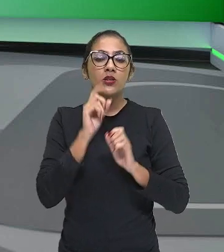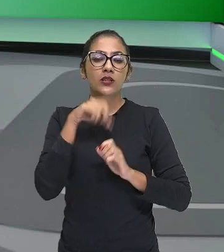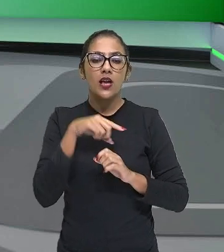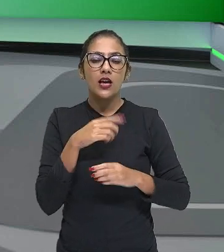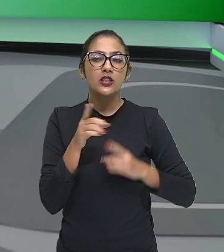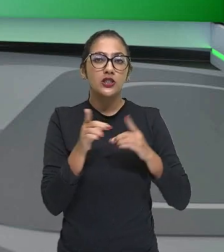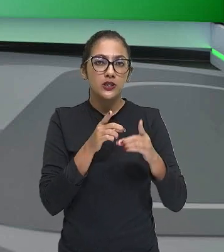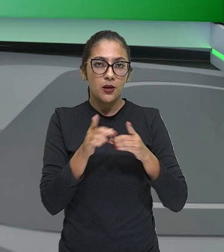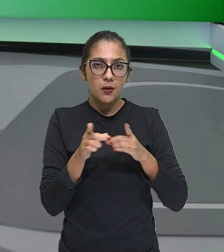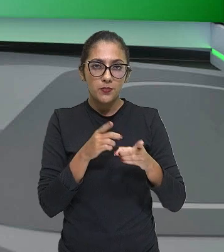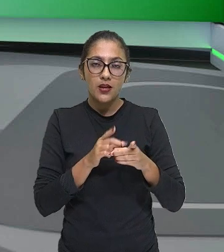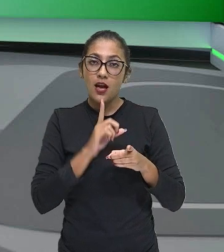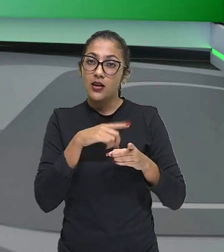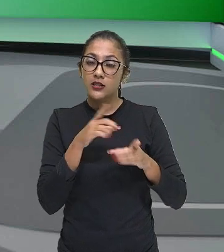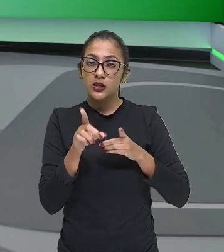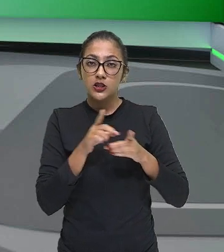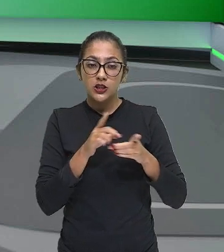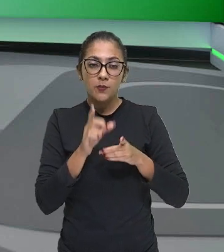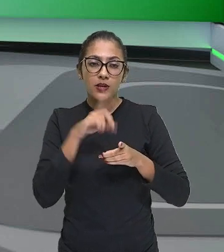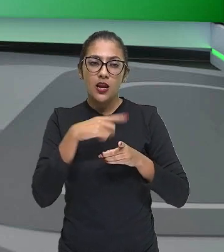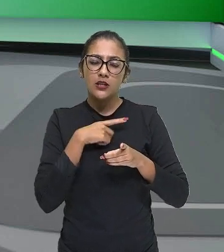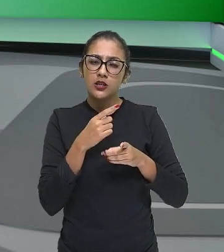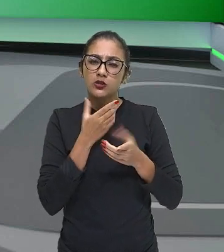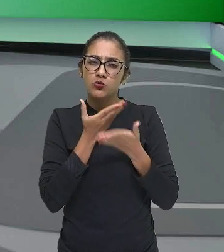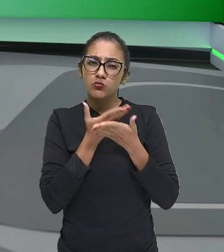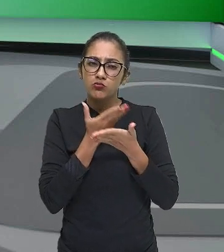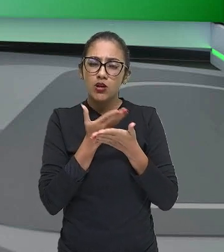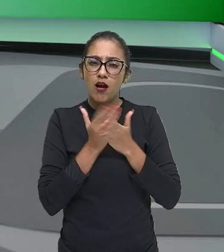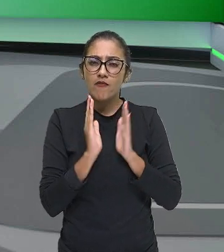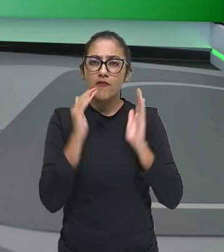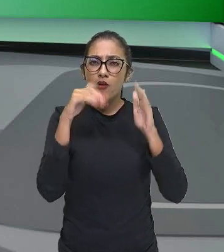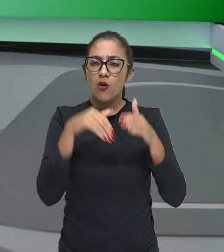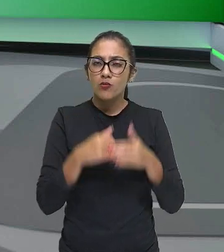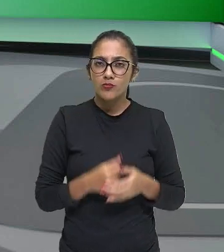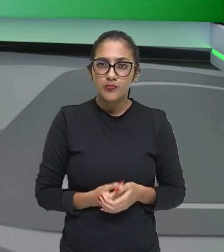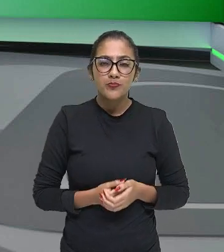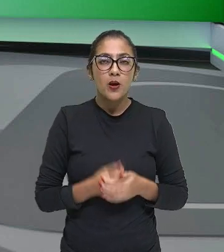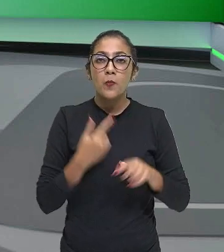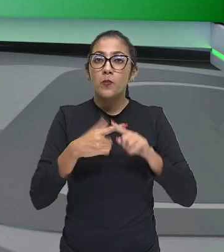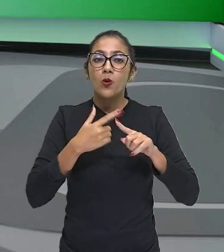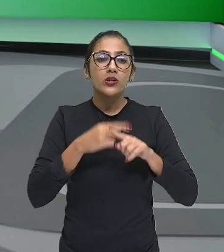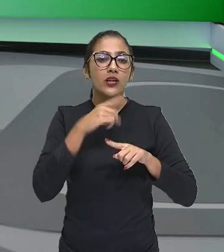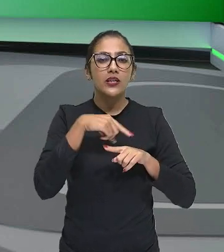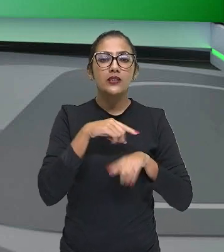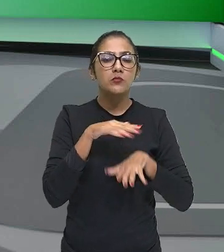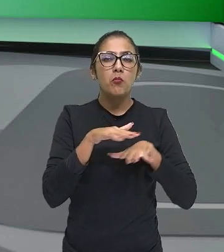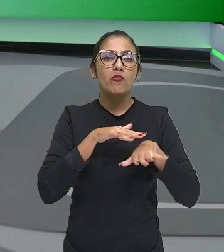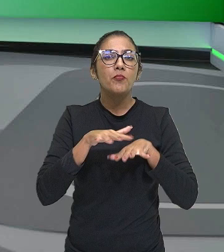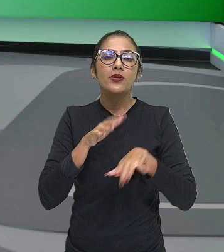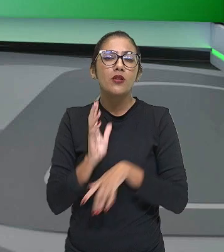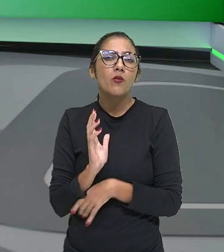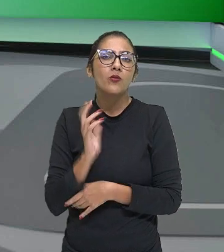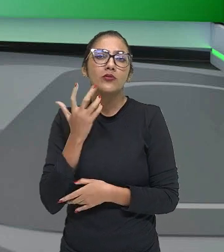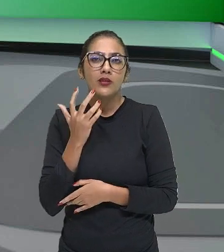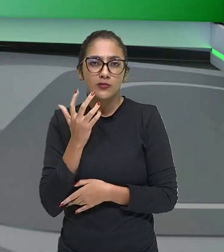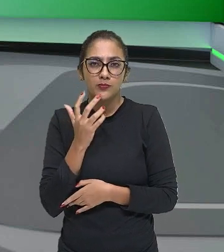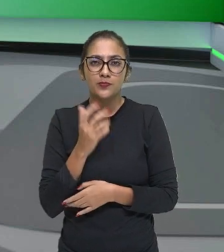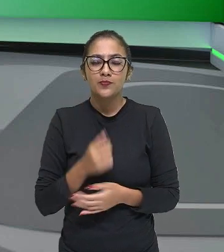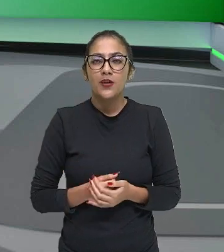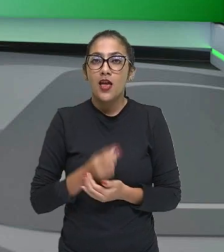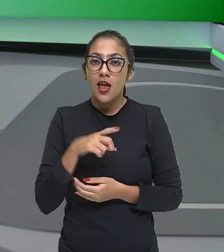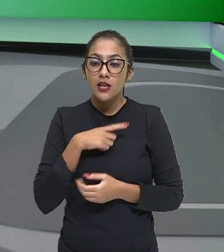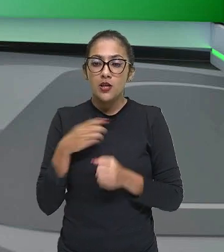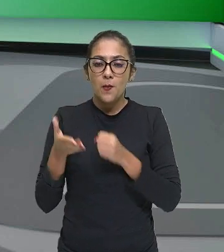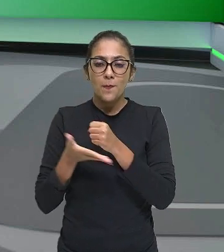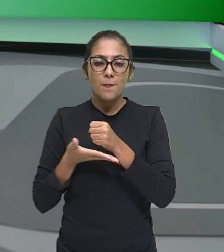A dinâmica, ela vai estudar o movimento, agora eu quero saber a sua causa. E formam a base, ou